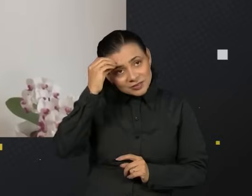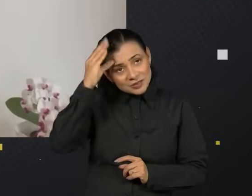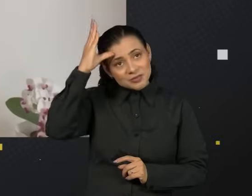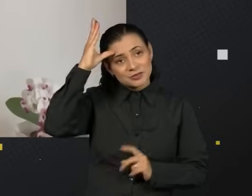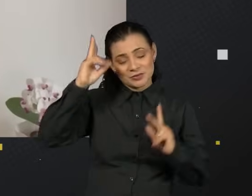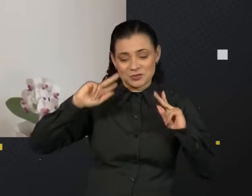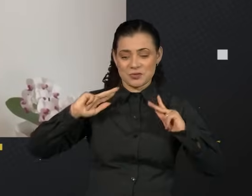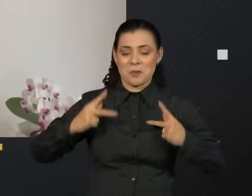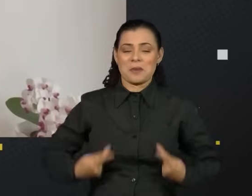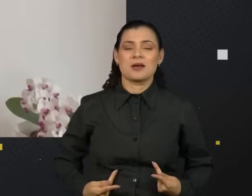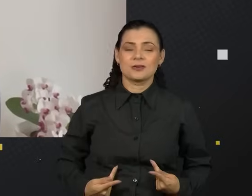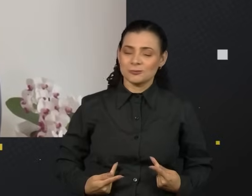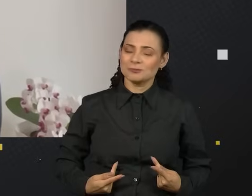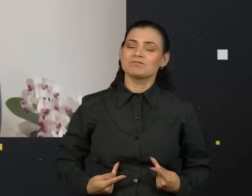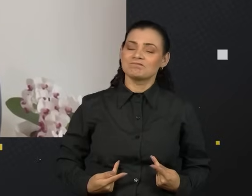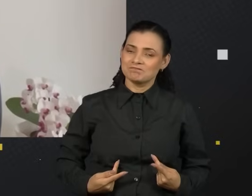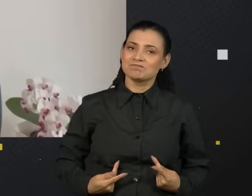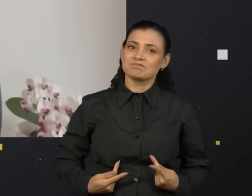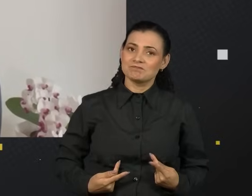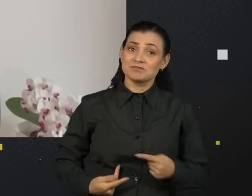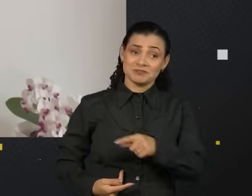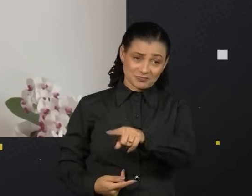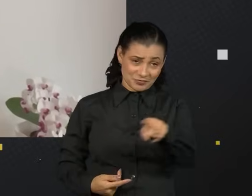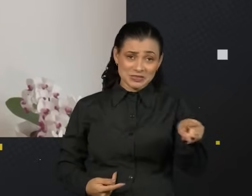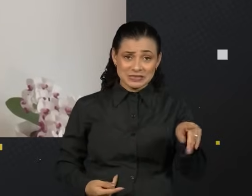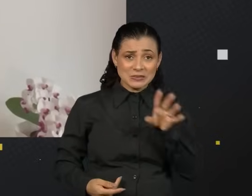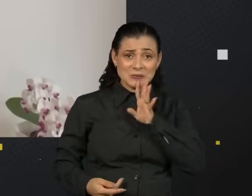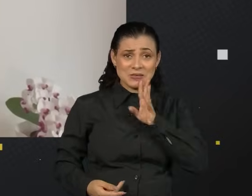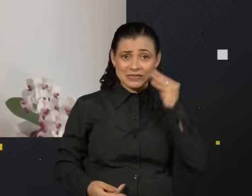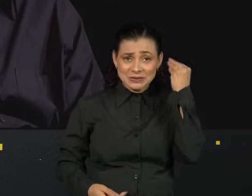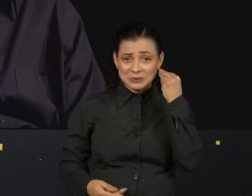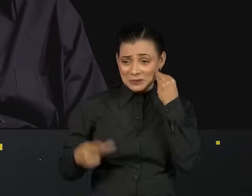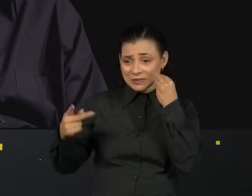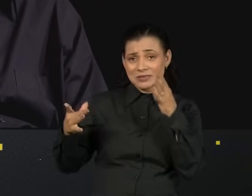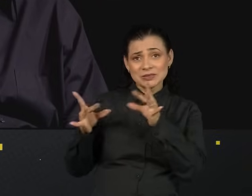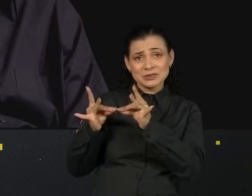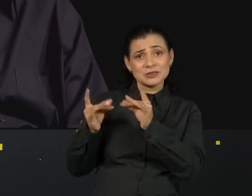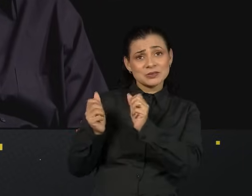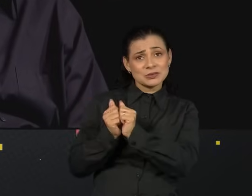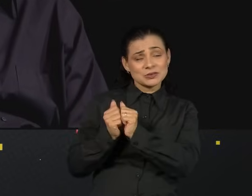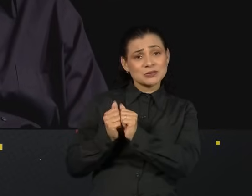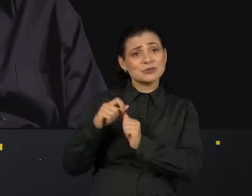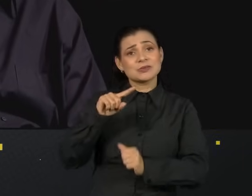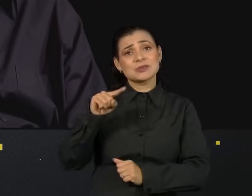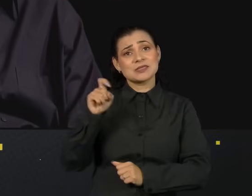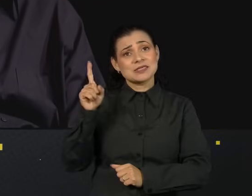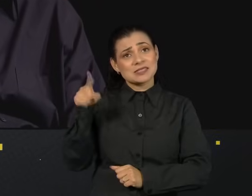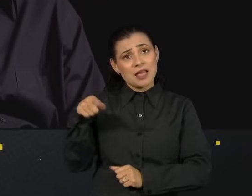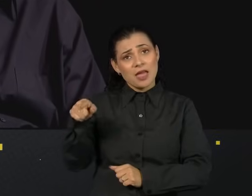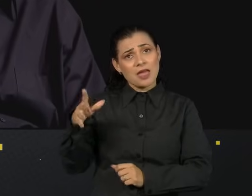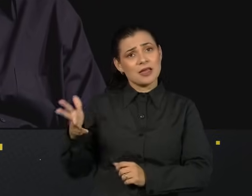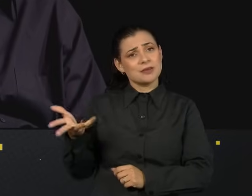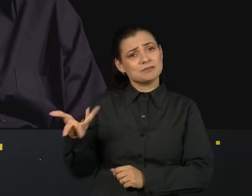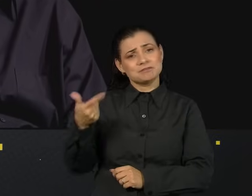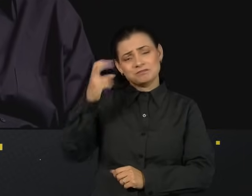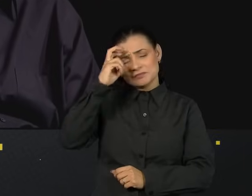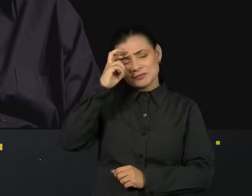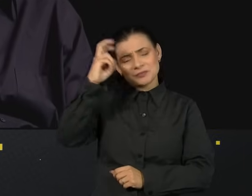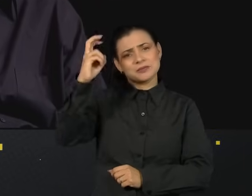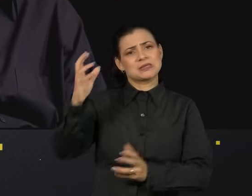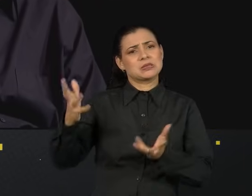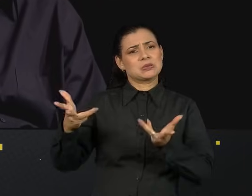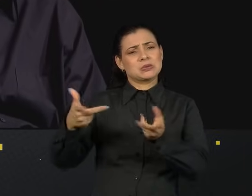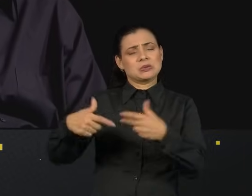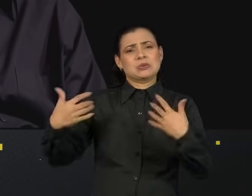humano. Como sabem aqueles que convivem com o Zé, para além do extraordinário talento intelectual, para além